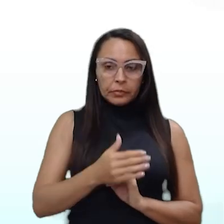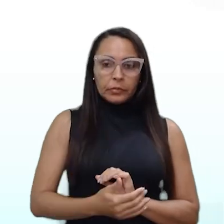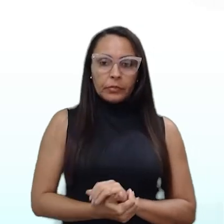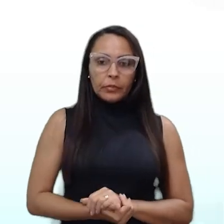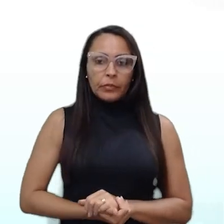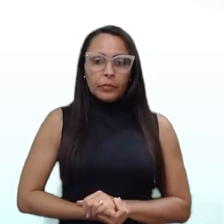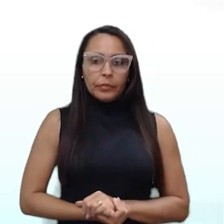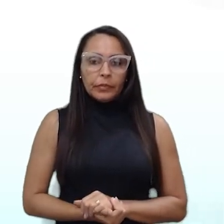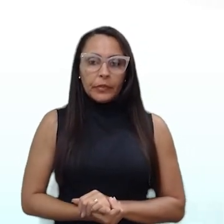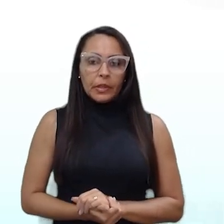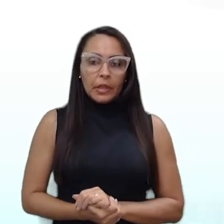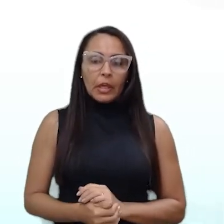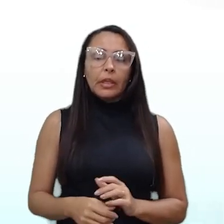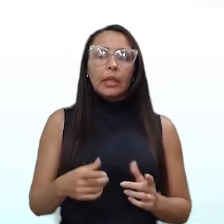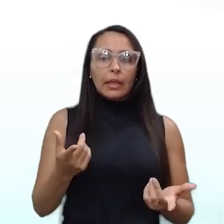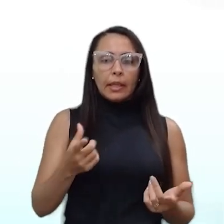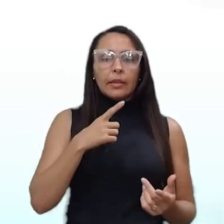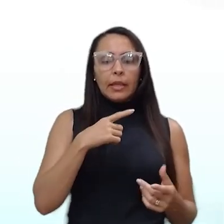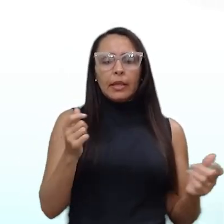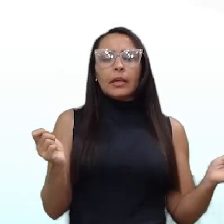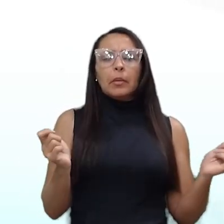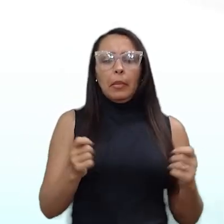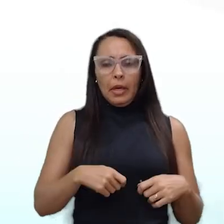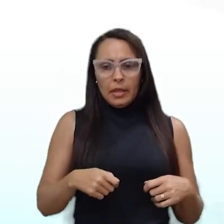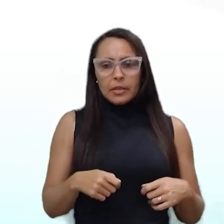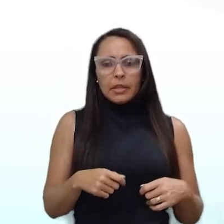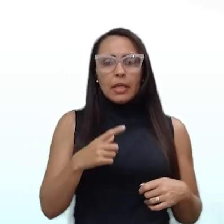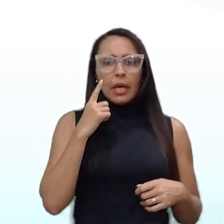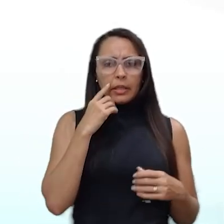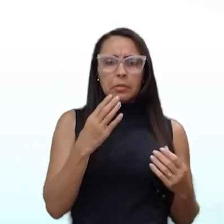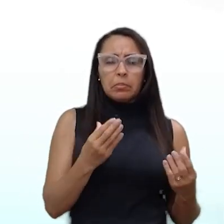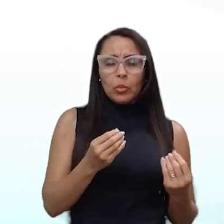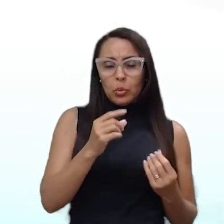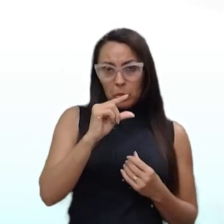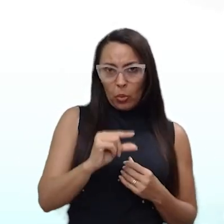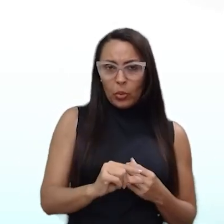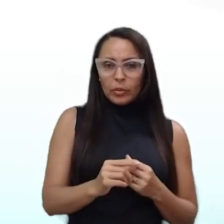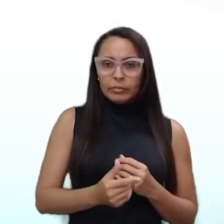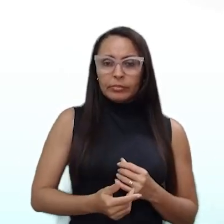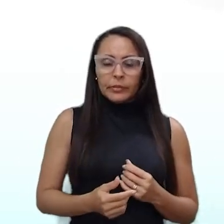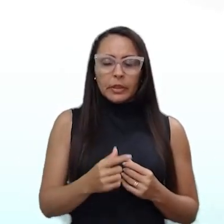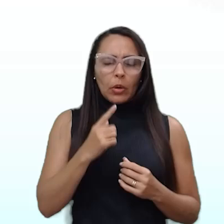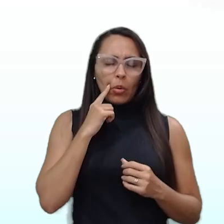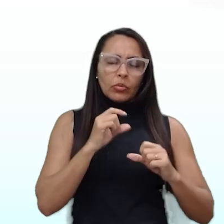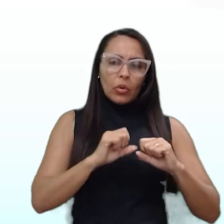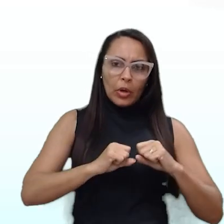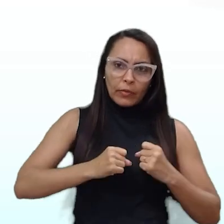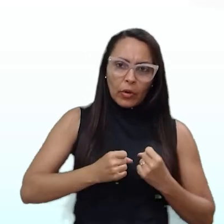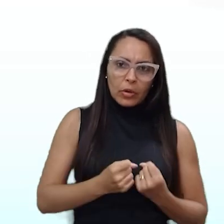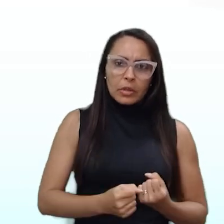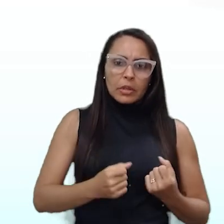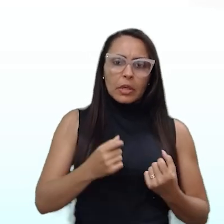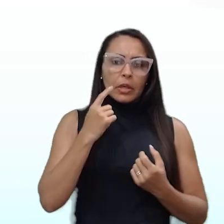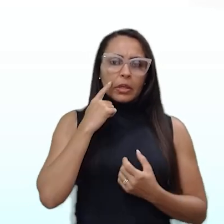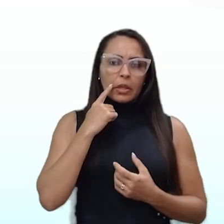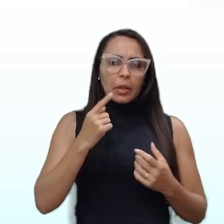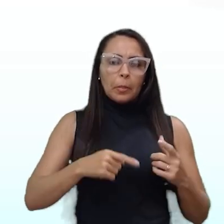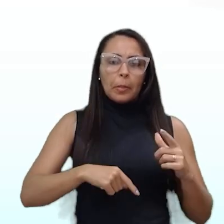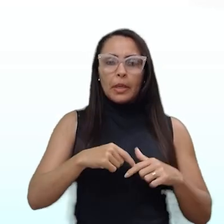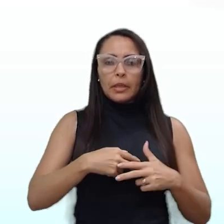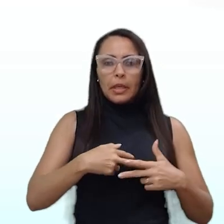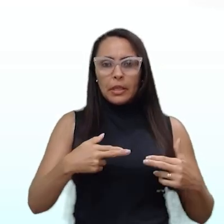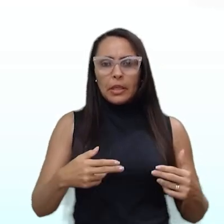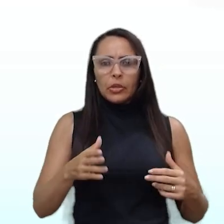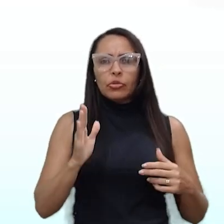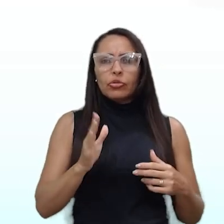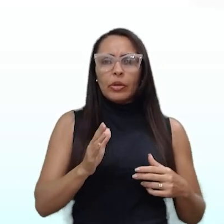serralharia, e que ela tem uma capacidade térmica muito, muito baixa. Então, só reforçando a questão dos estados da matéria, que nós já